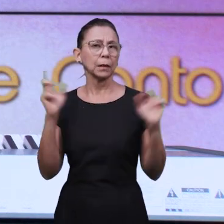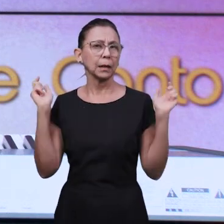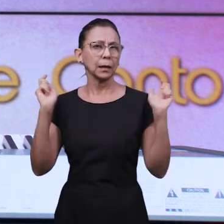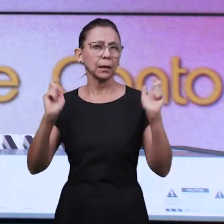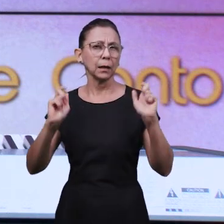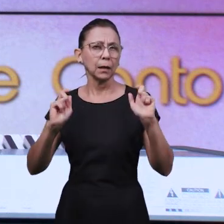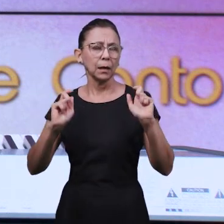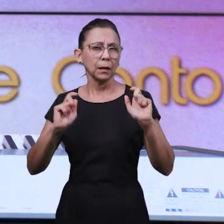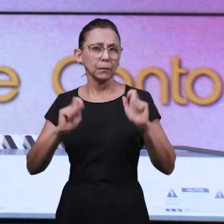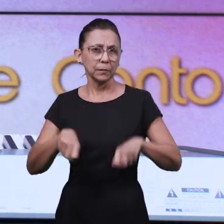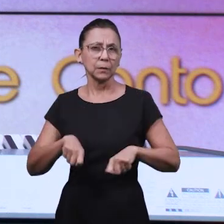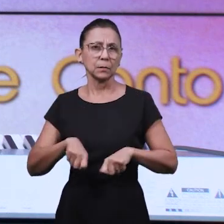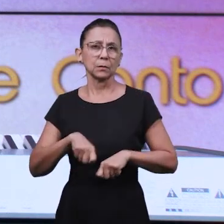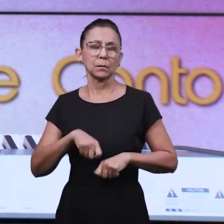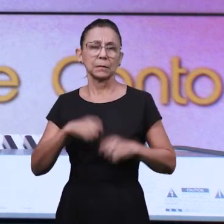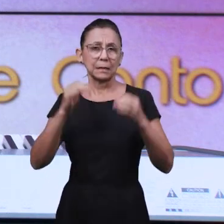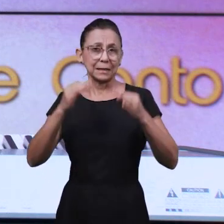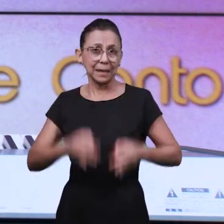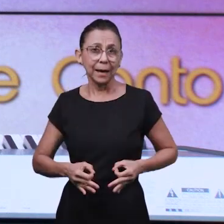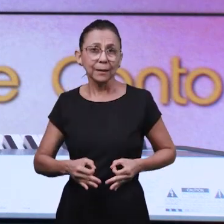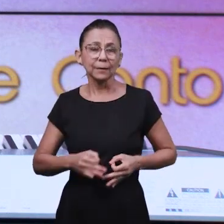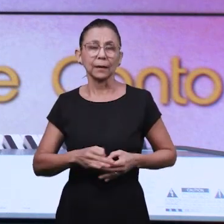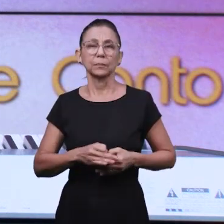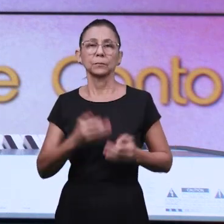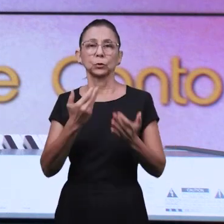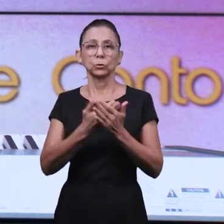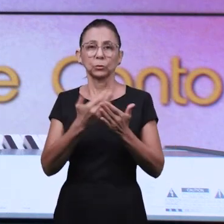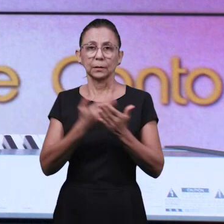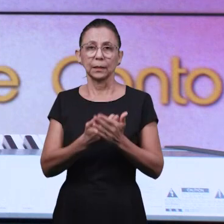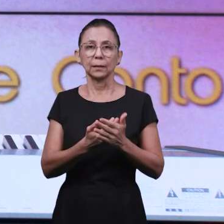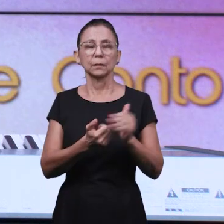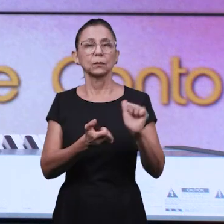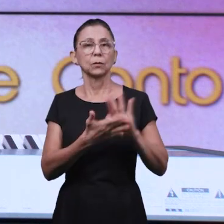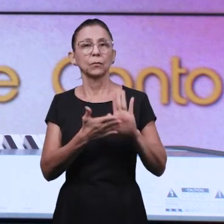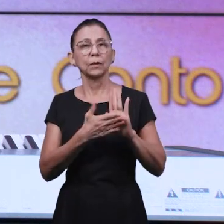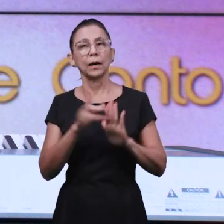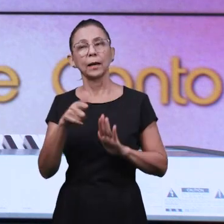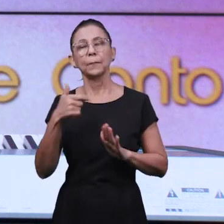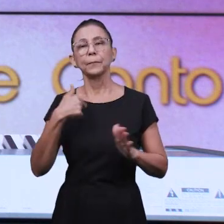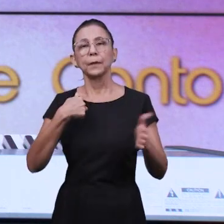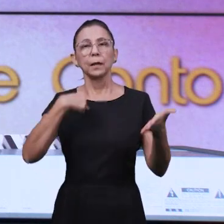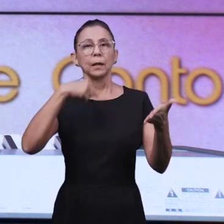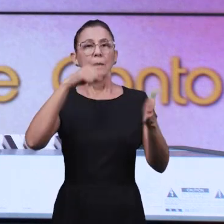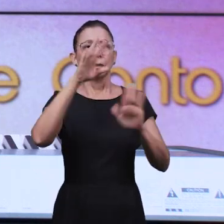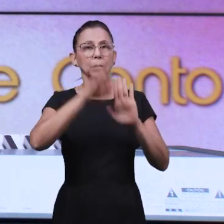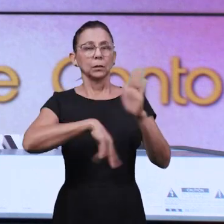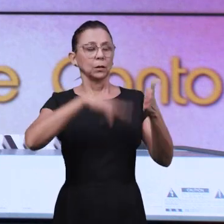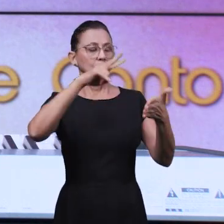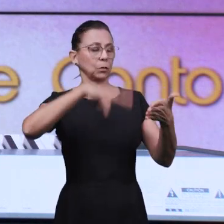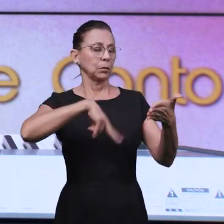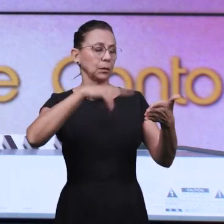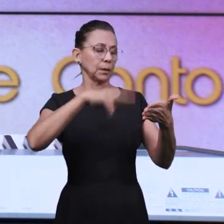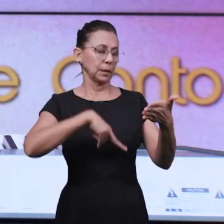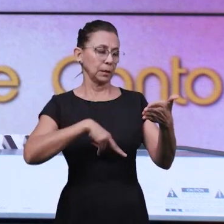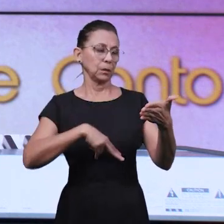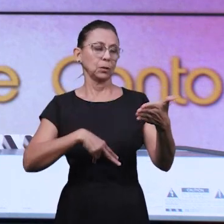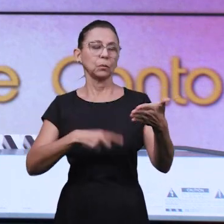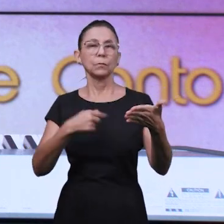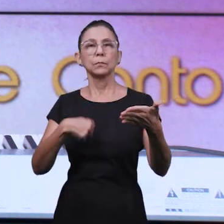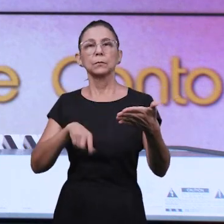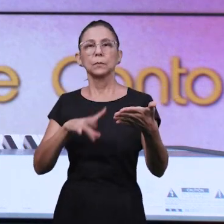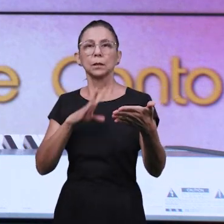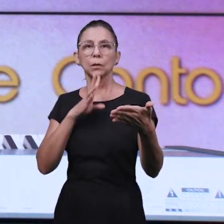de nós estudarmos o repertório, os louvores, é da seguinte maneira. Eu leio o texto do hino,